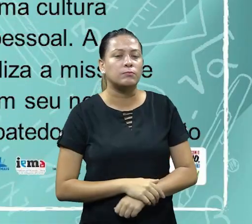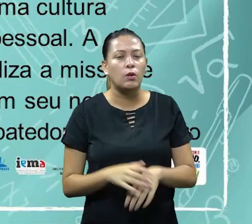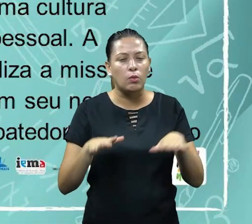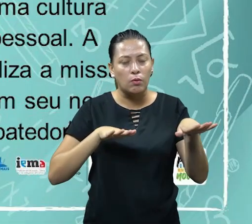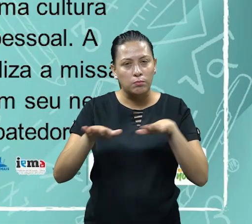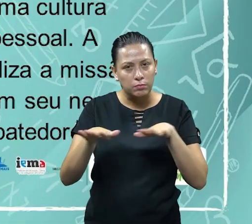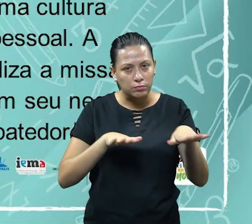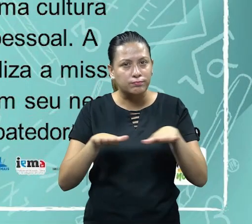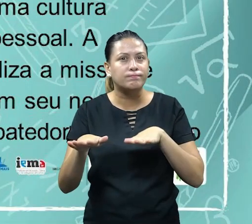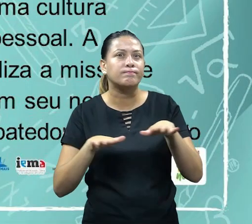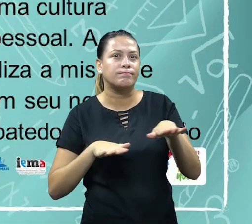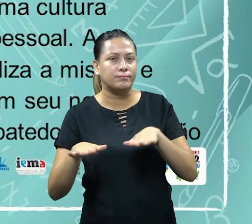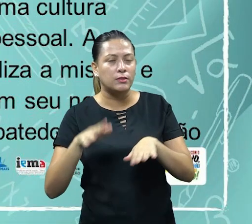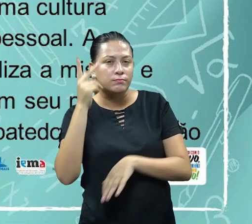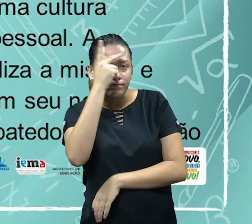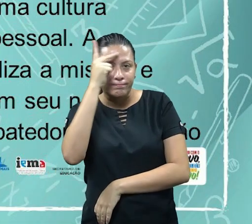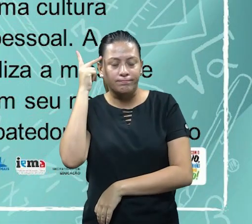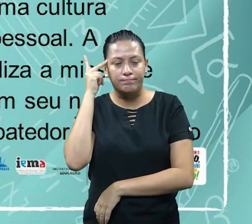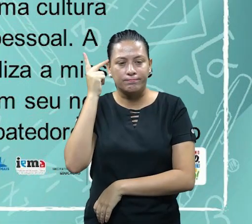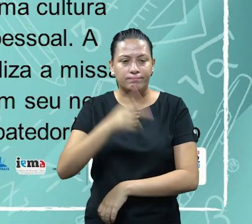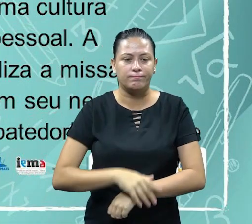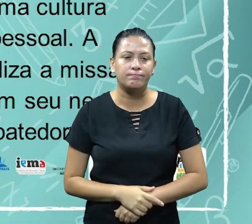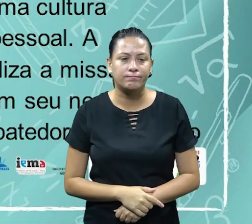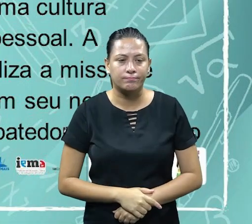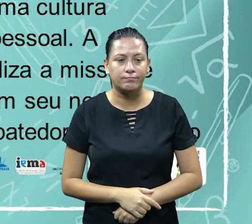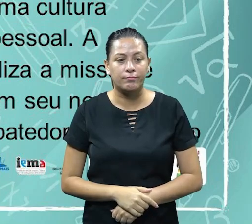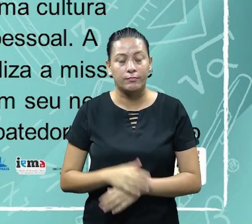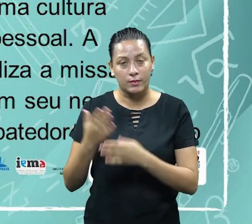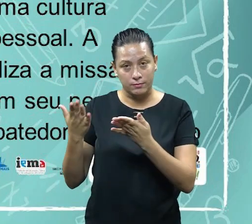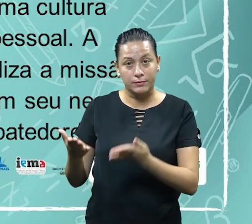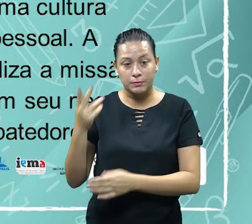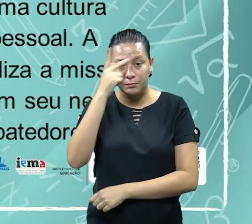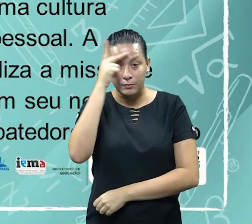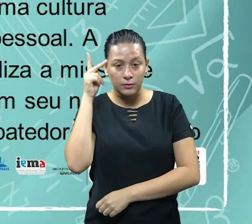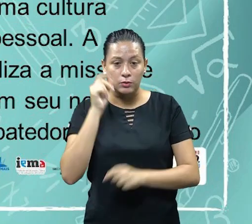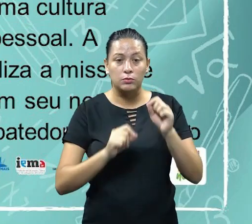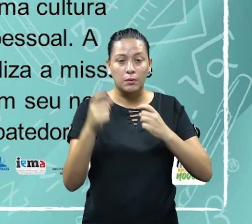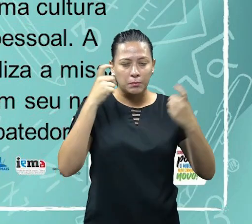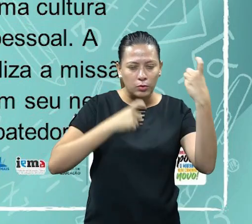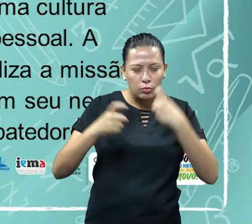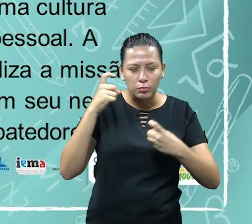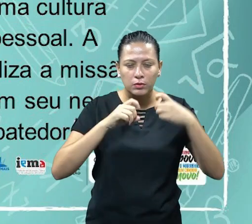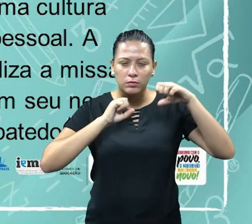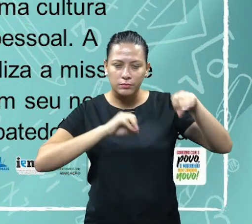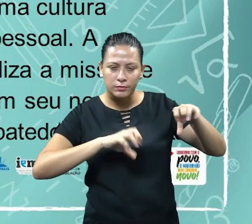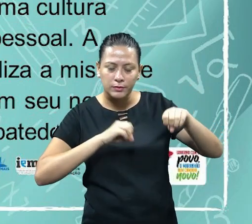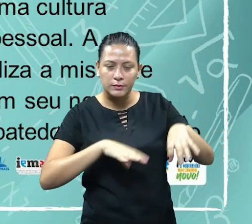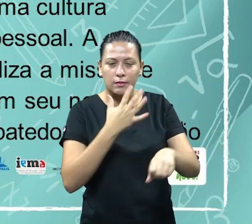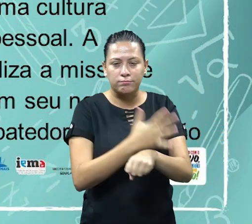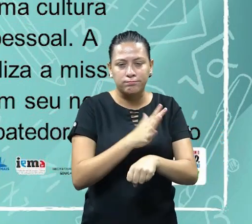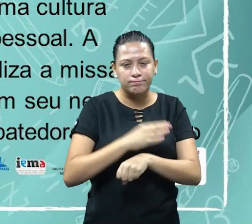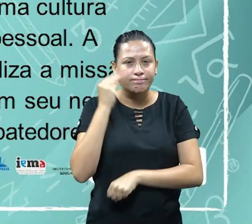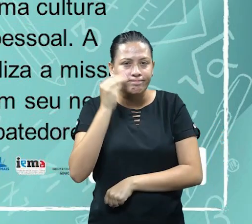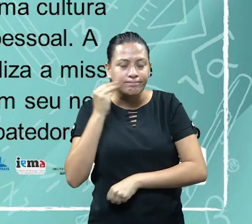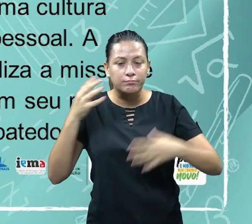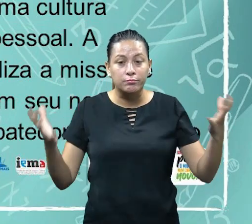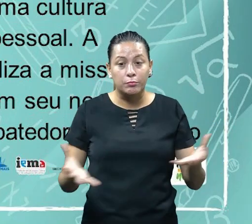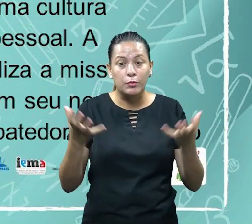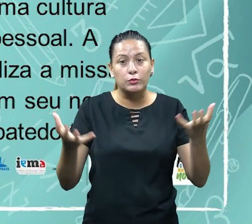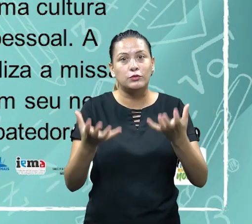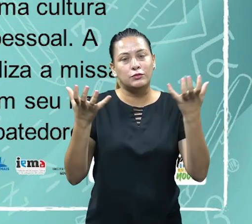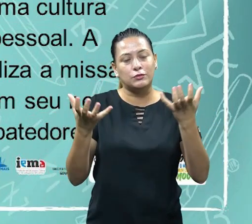movimento das pessoas. Então vamos lá, pessoas. Preocupação é educar, treinar, motivar, liderar as